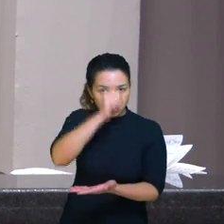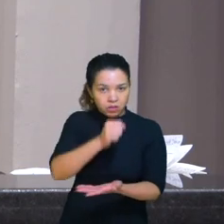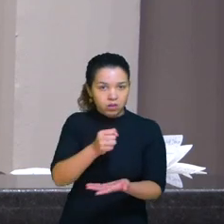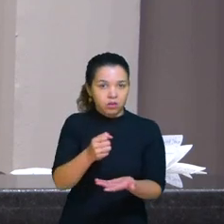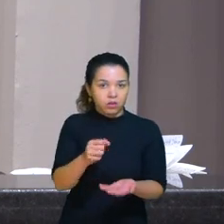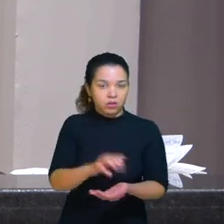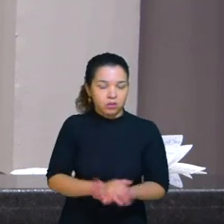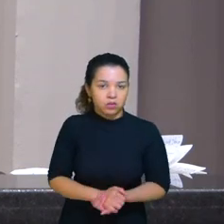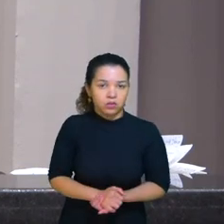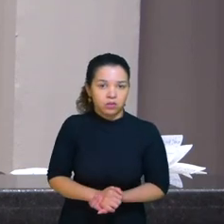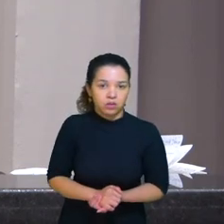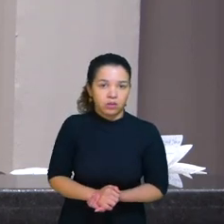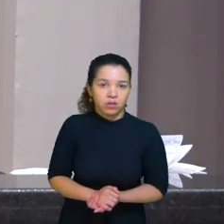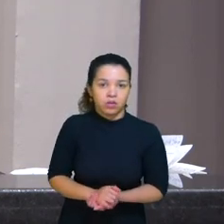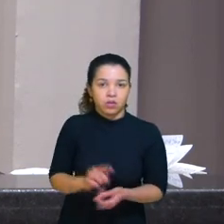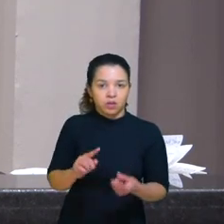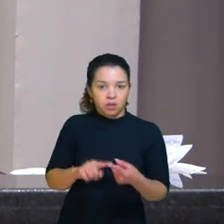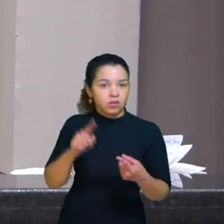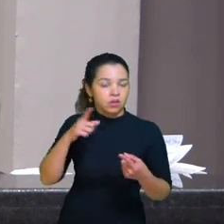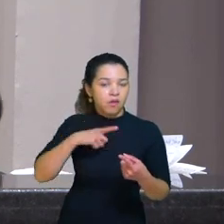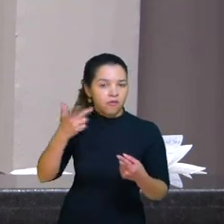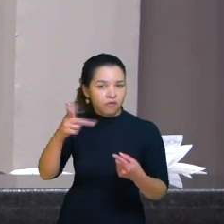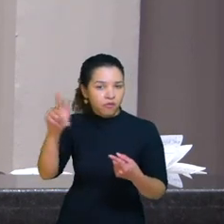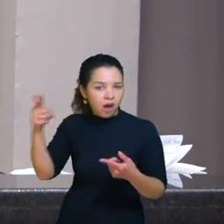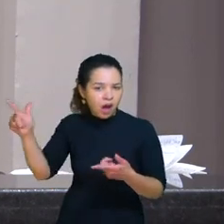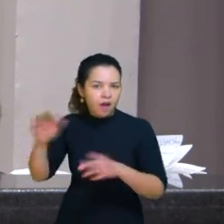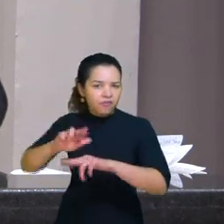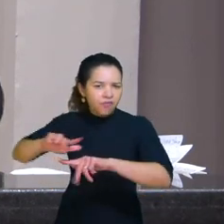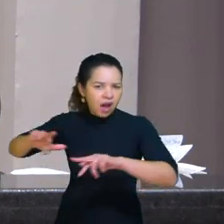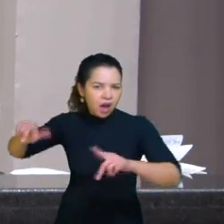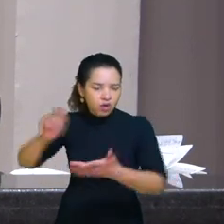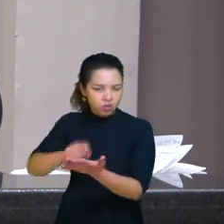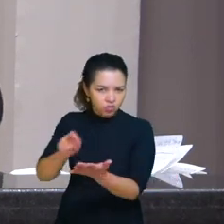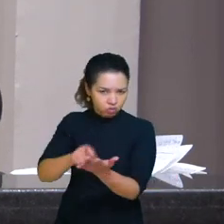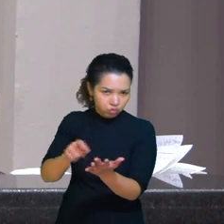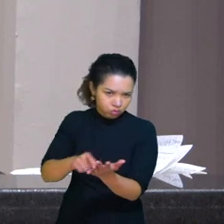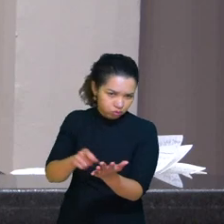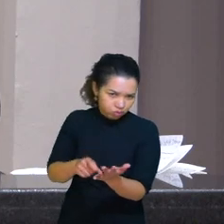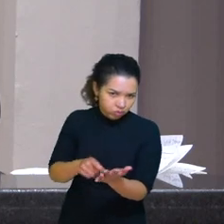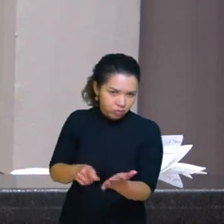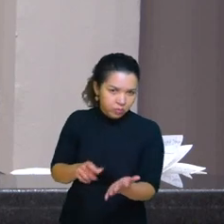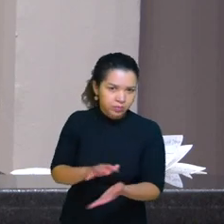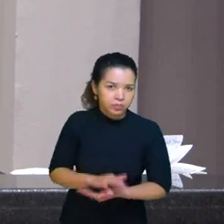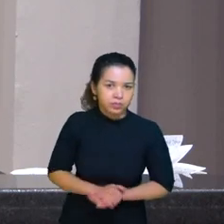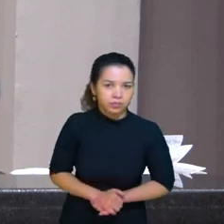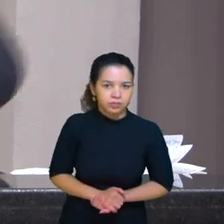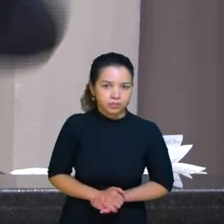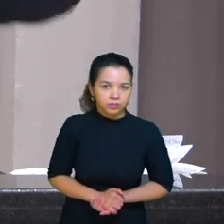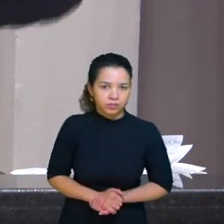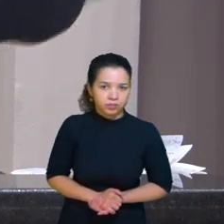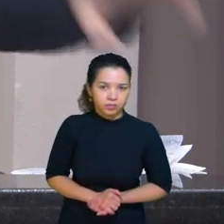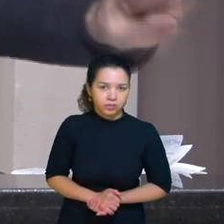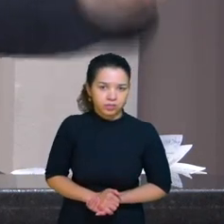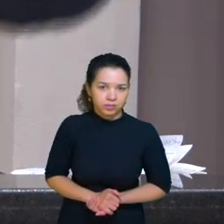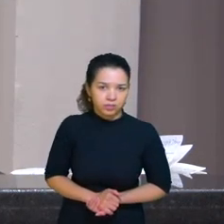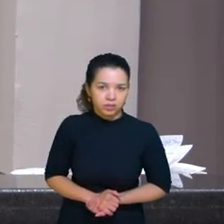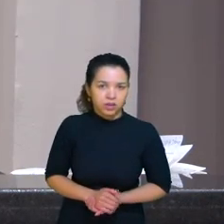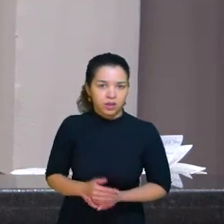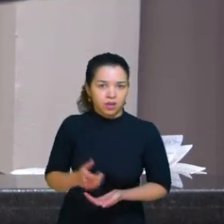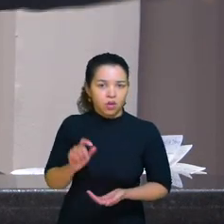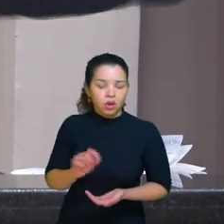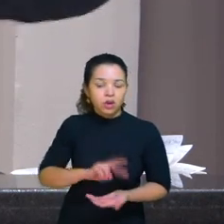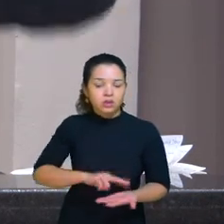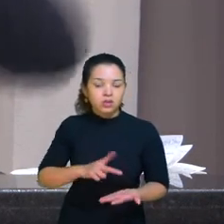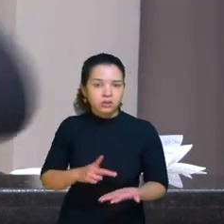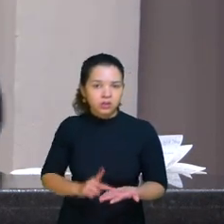um ramo marxista que tem vigot que tem valon que em Leon tieve Mas então na pedagogia crítica quem é que tá falando aqui é demiral saviani o que é que significa isso O que